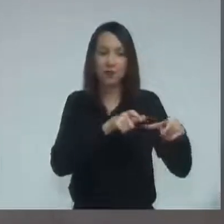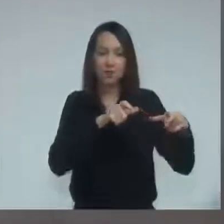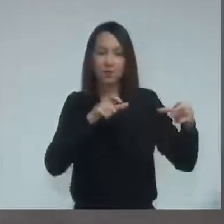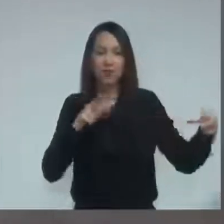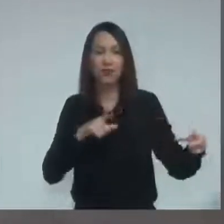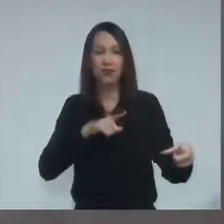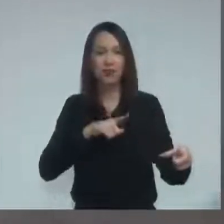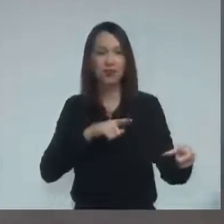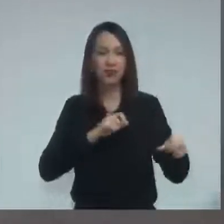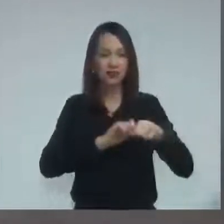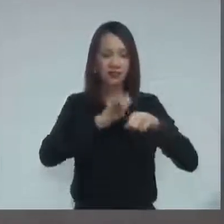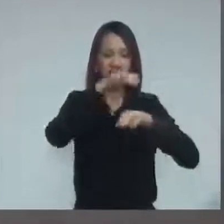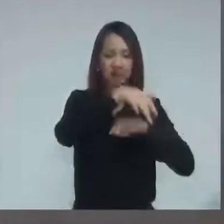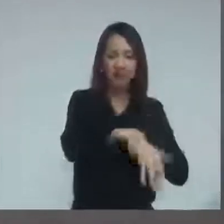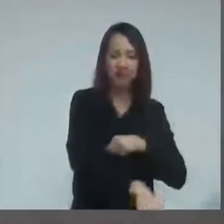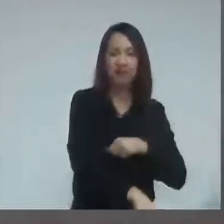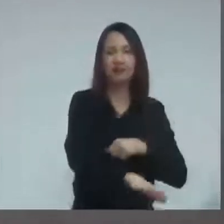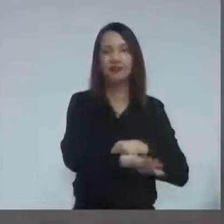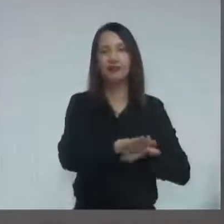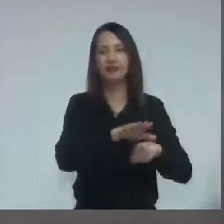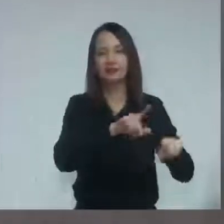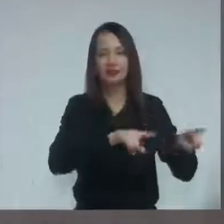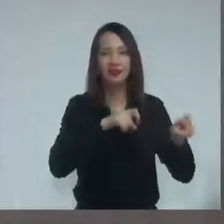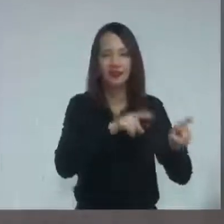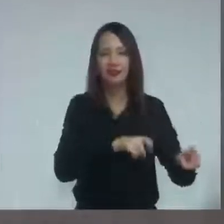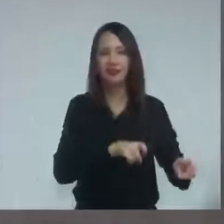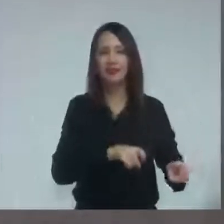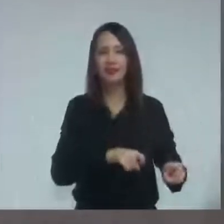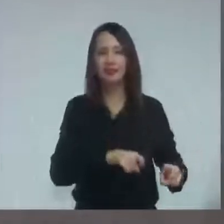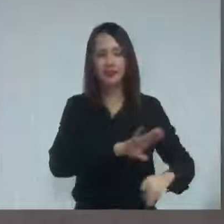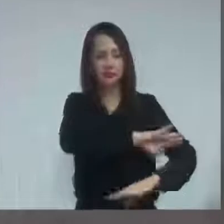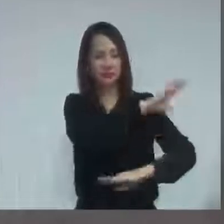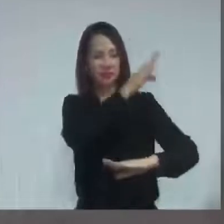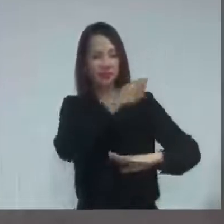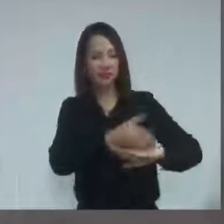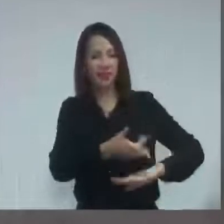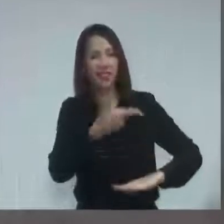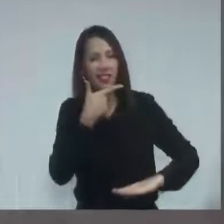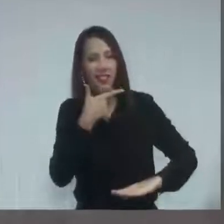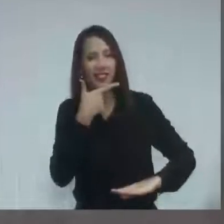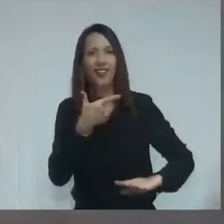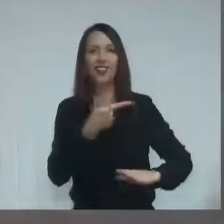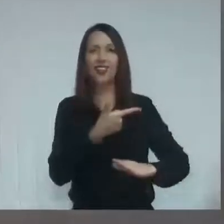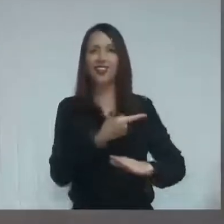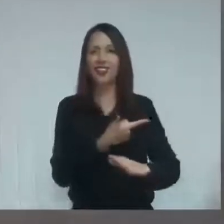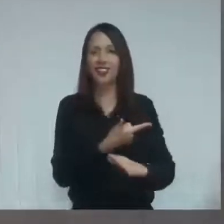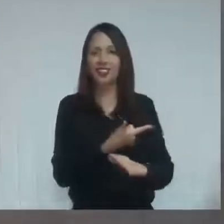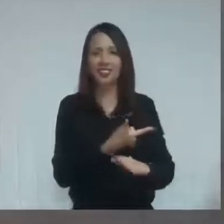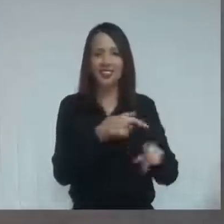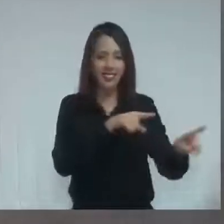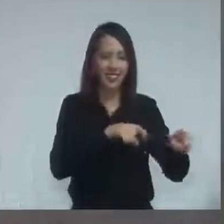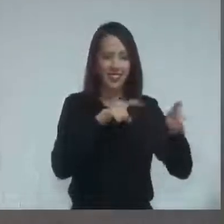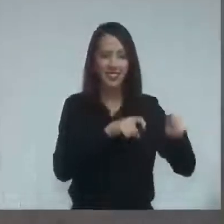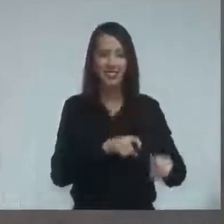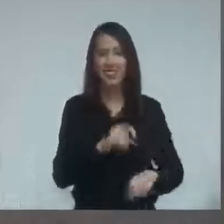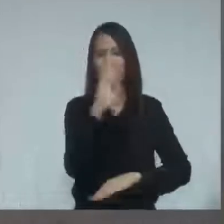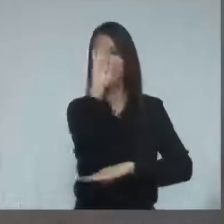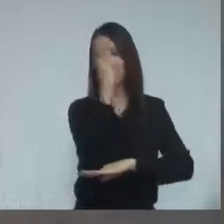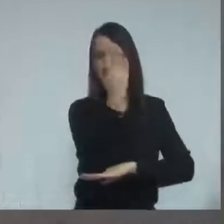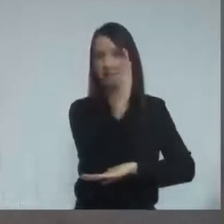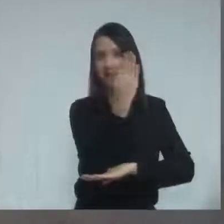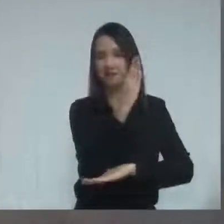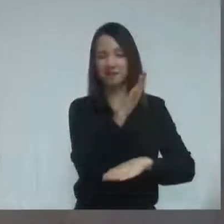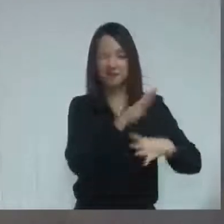Fazenda Cachoeira, a Fazenda Monte Alegre, são áreas muito grandes, né? A Fazenda Pau a Pique, são